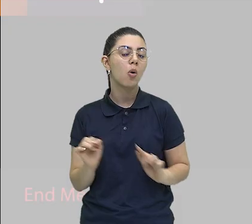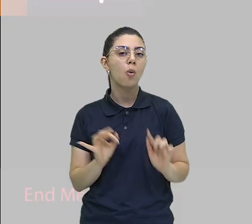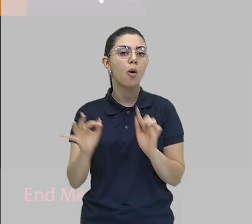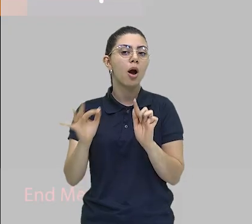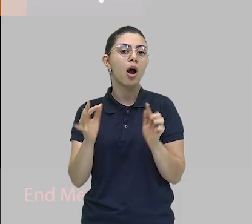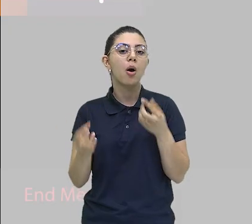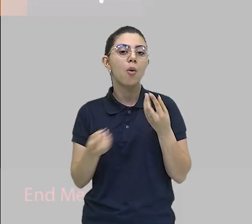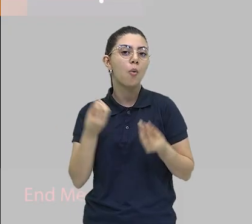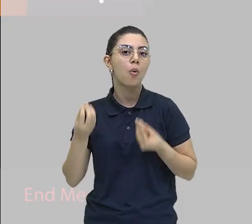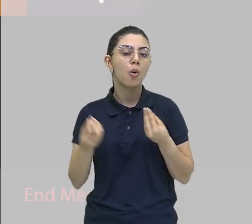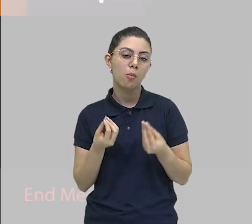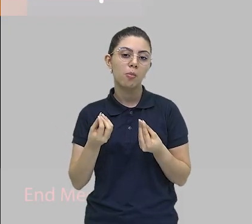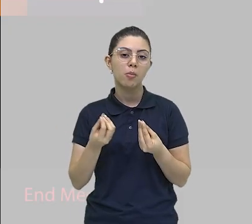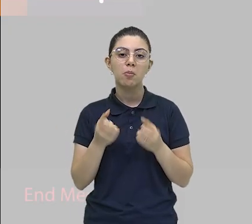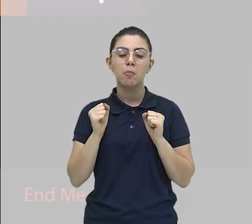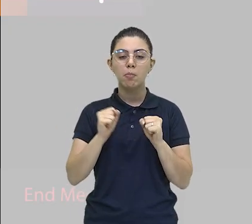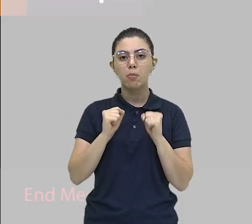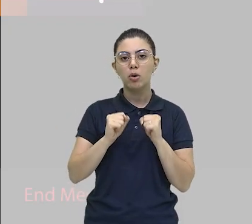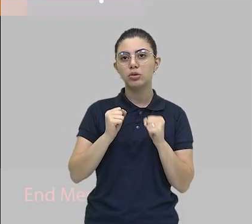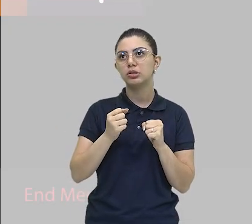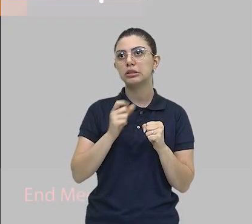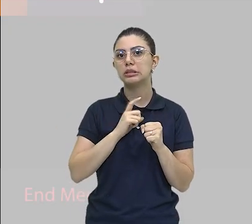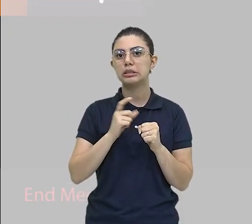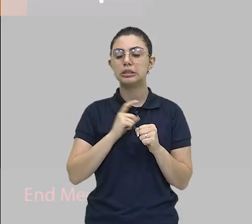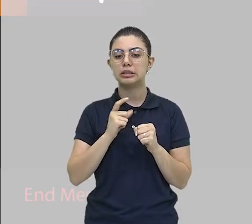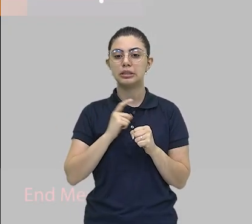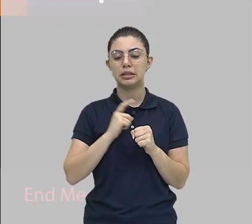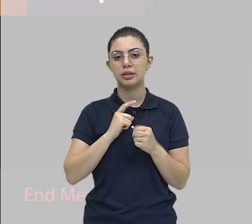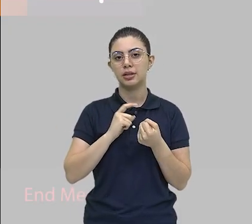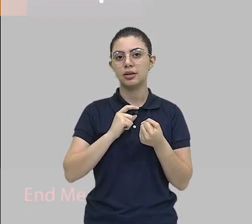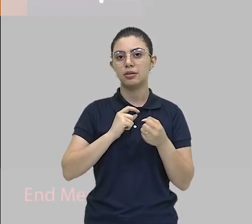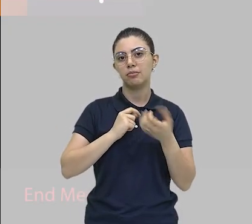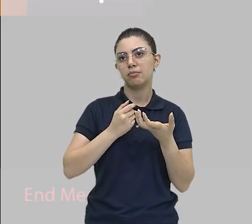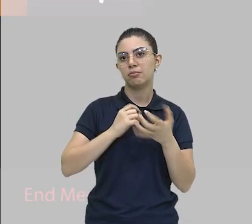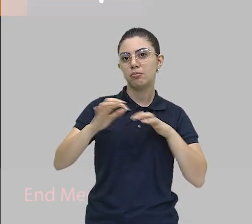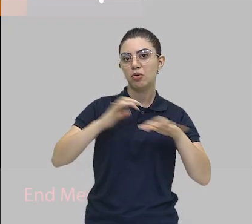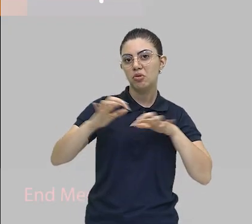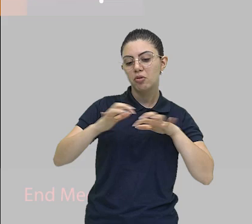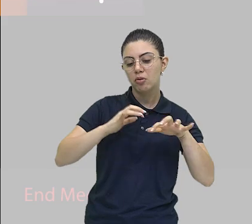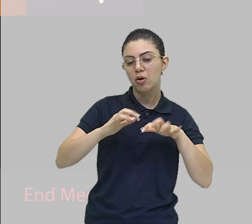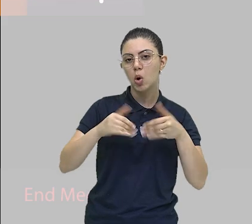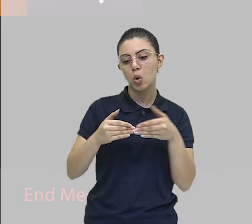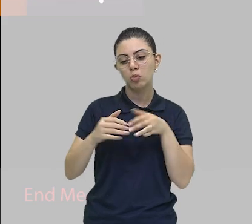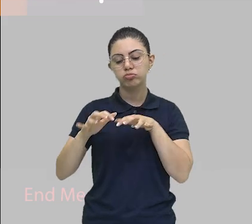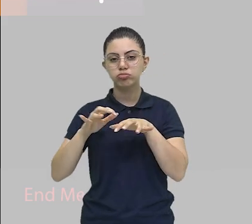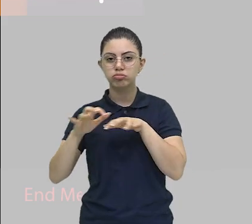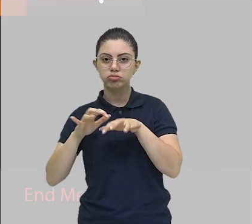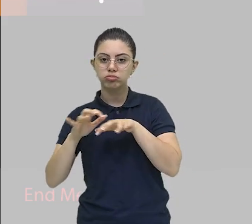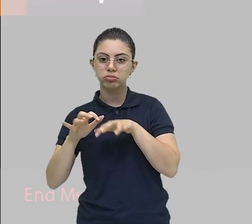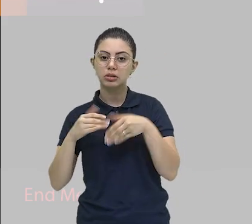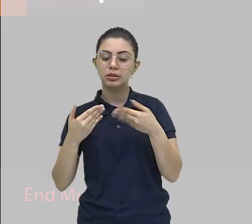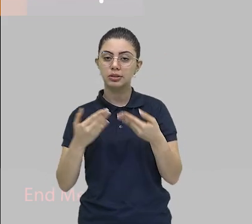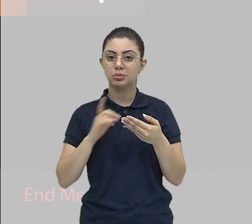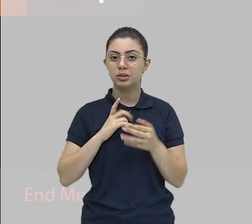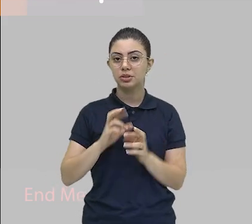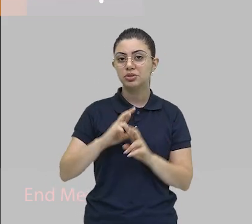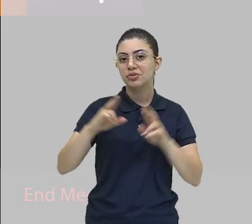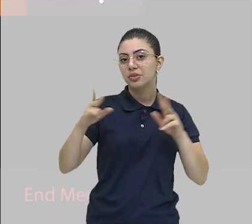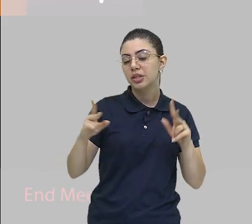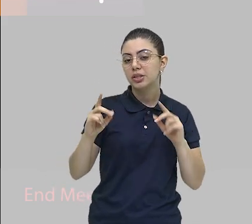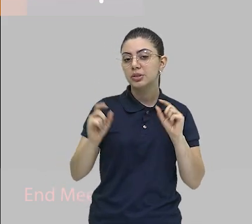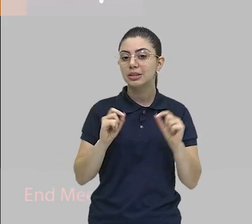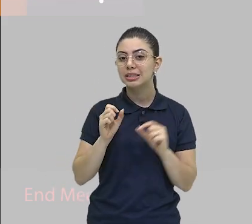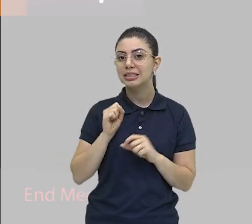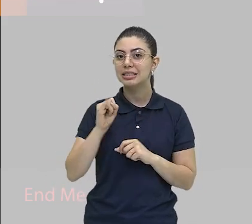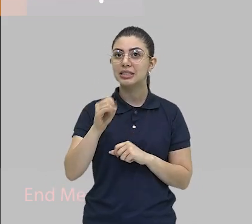podem estar mais agitados ou menos agitados. Bom, o que vai diferenciar aí esses efeitos na atmosfera é se o